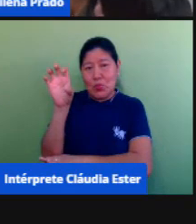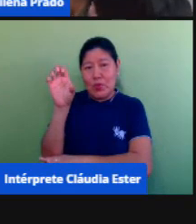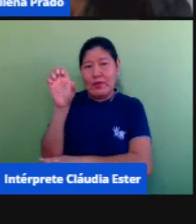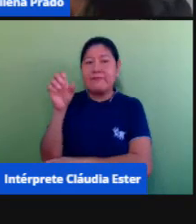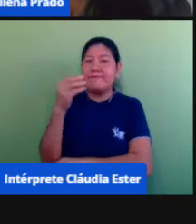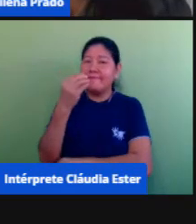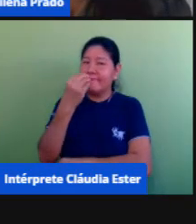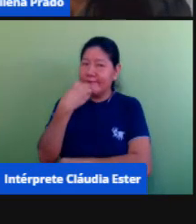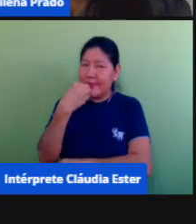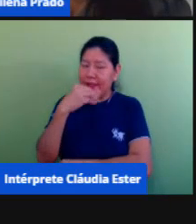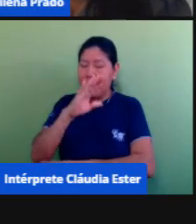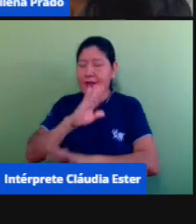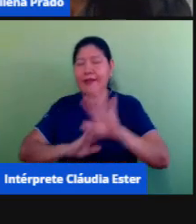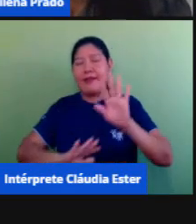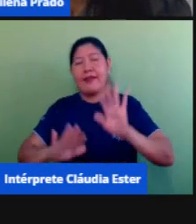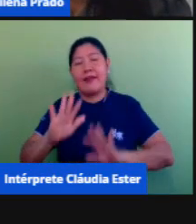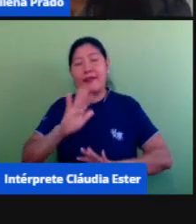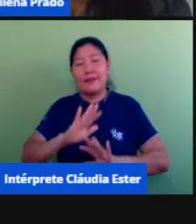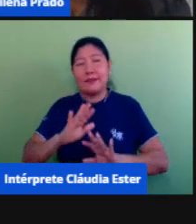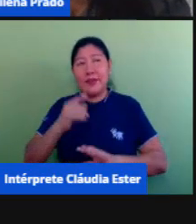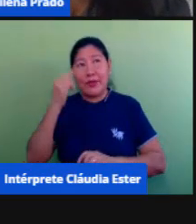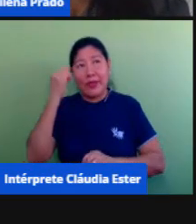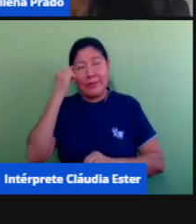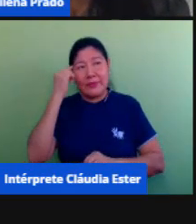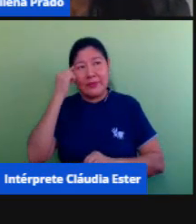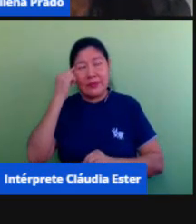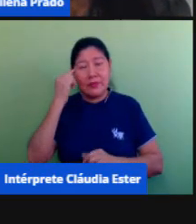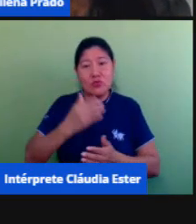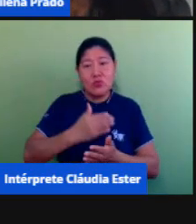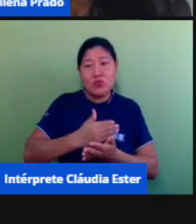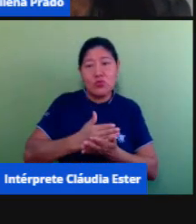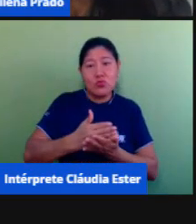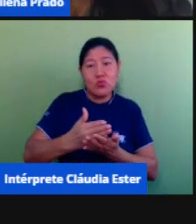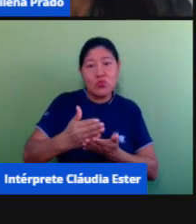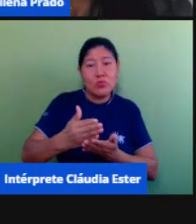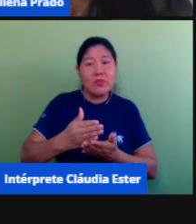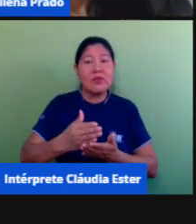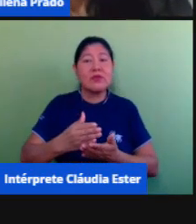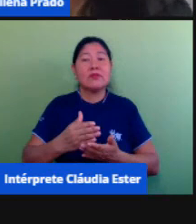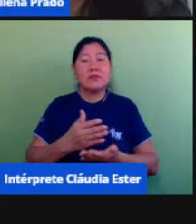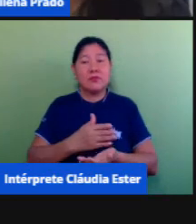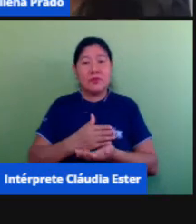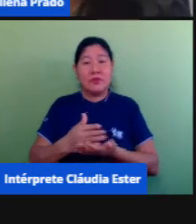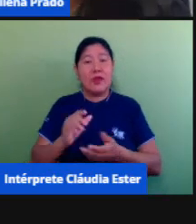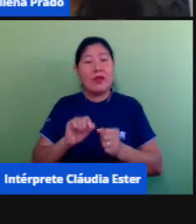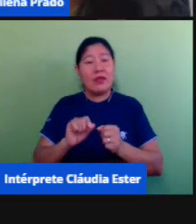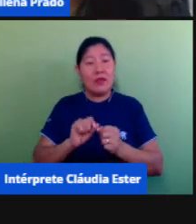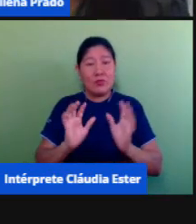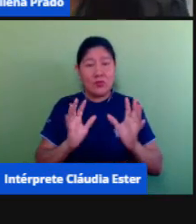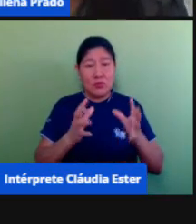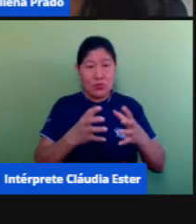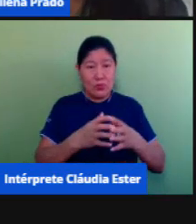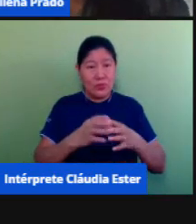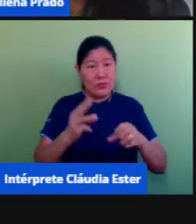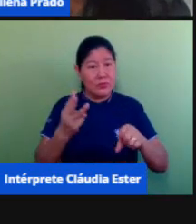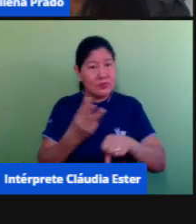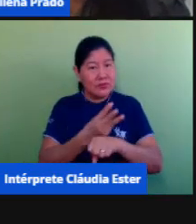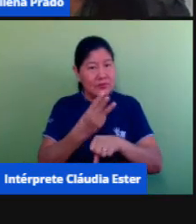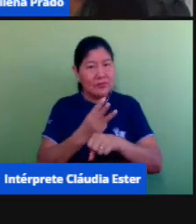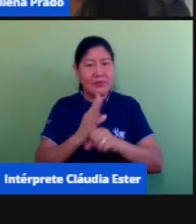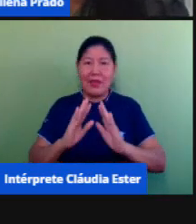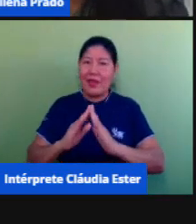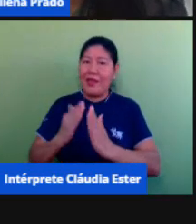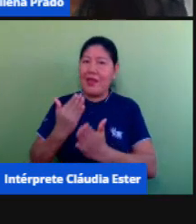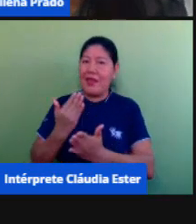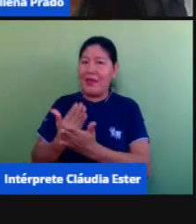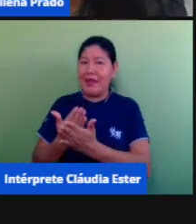essa situação, desde o princípio, a gente começou com os grupos de WhatsApp. Organizamos os grupos. A escola ela